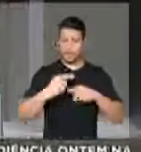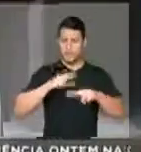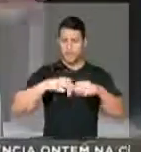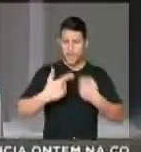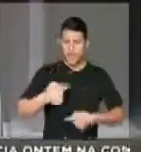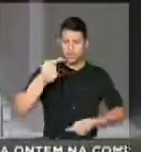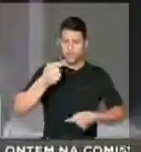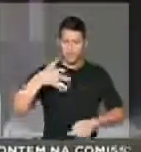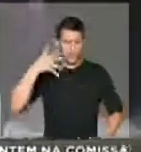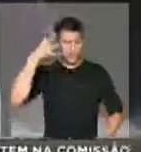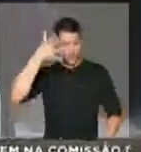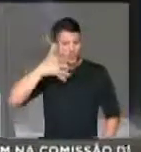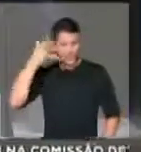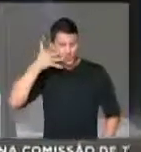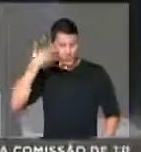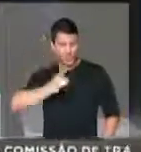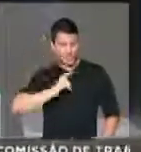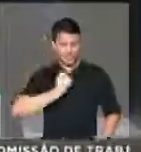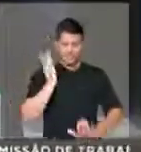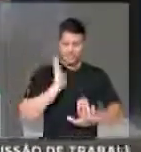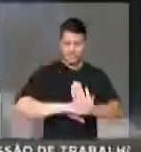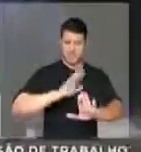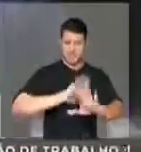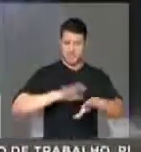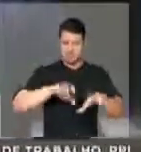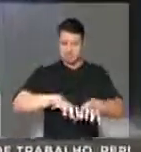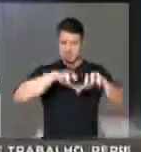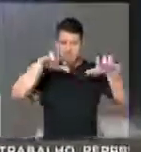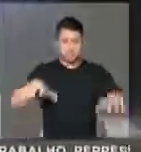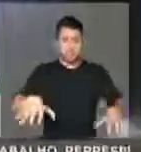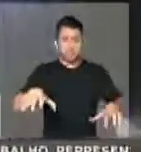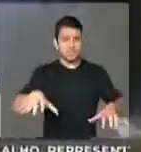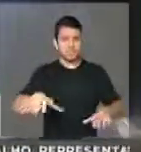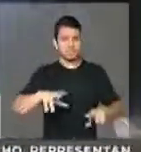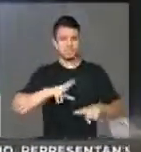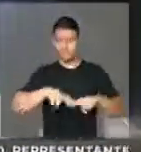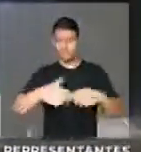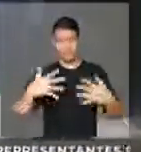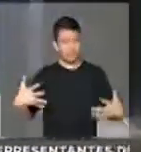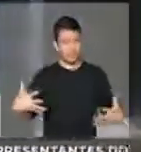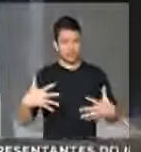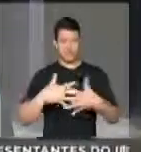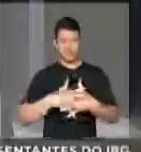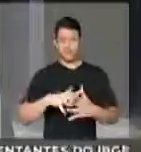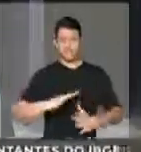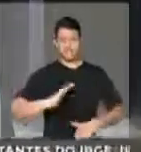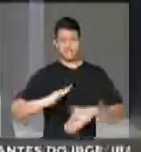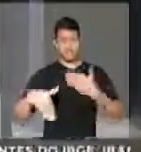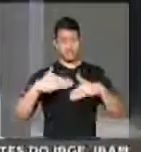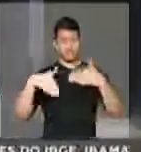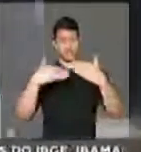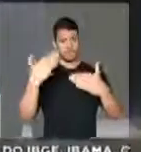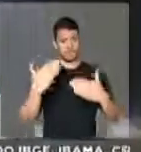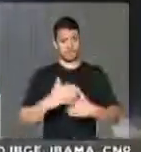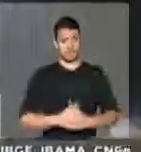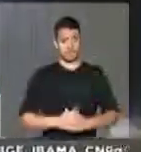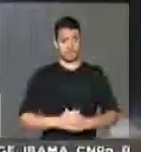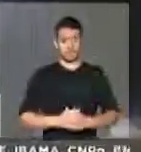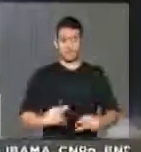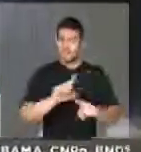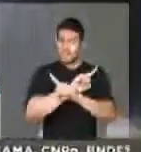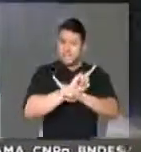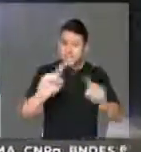politizado, ideológico. E é isso que atravanca o desenvolvimento da educação no Brasil. Nada de